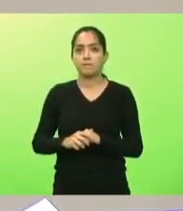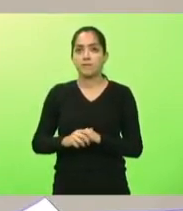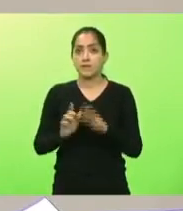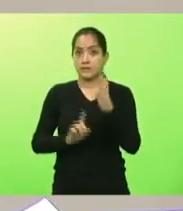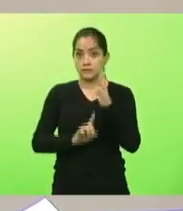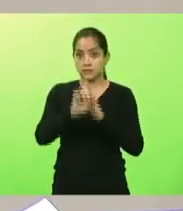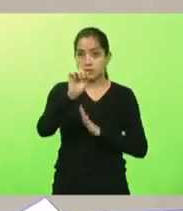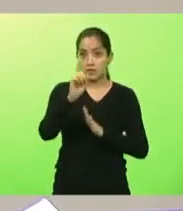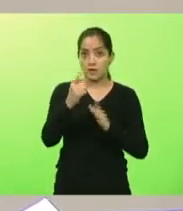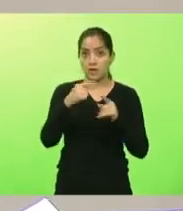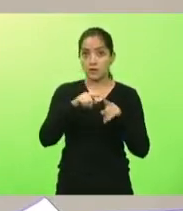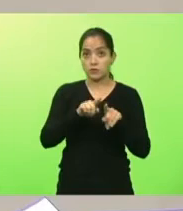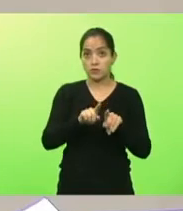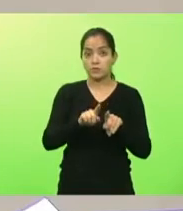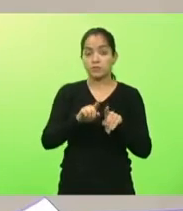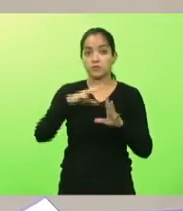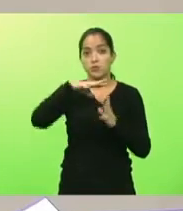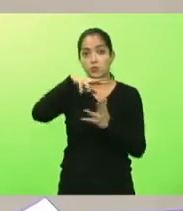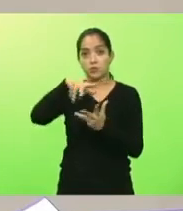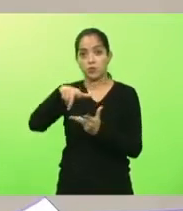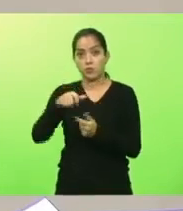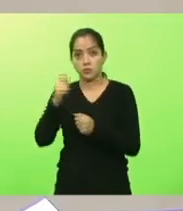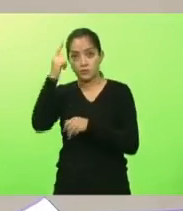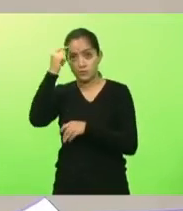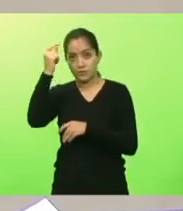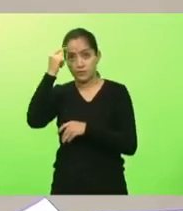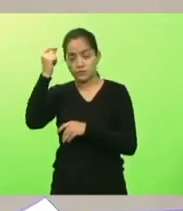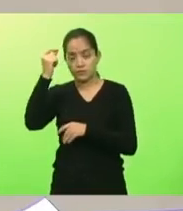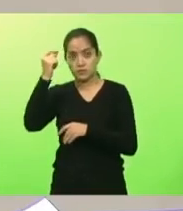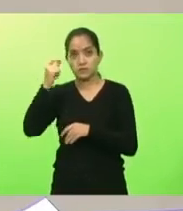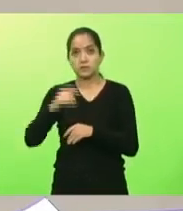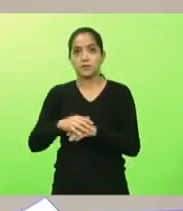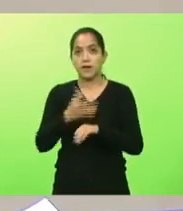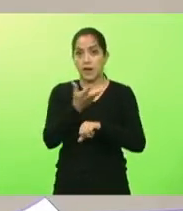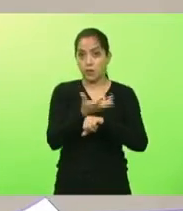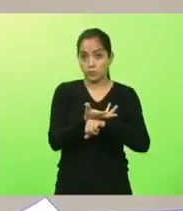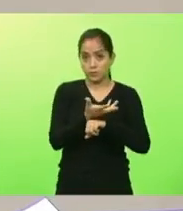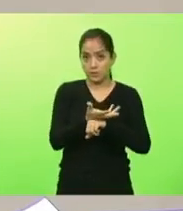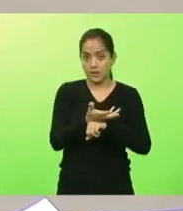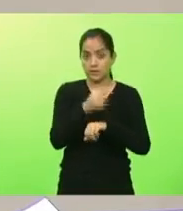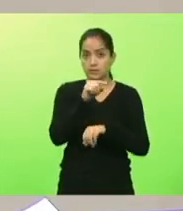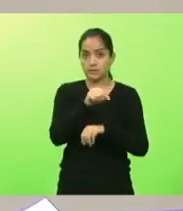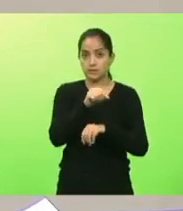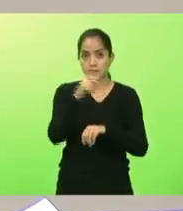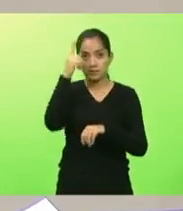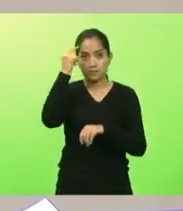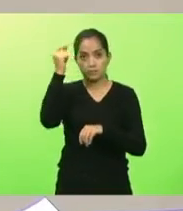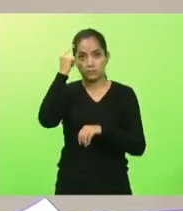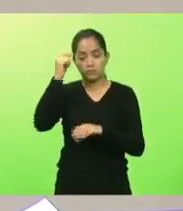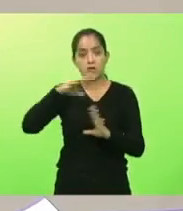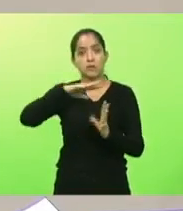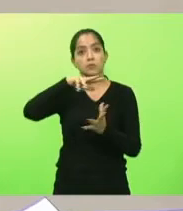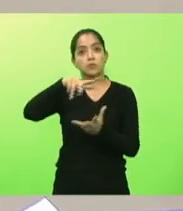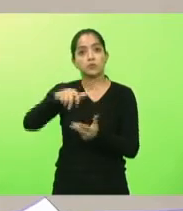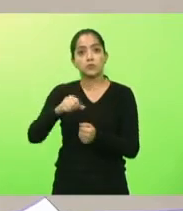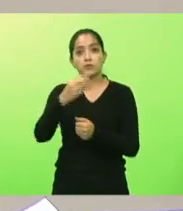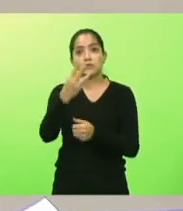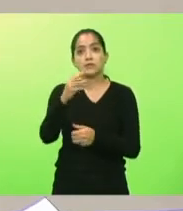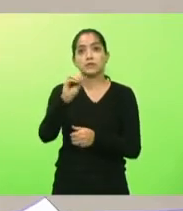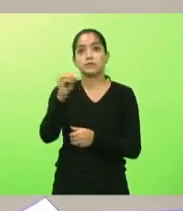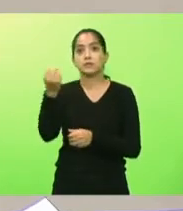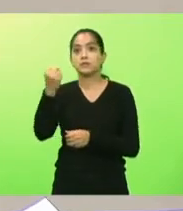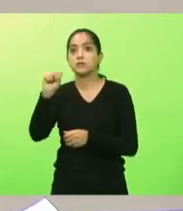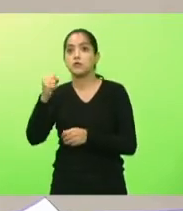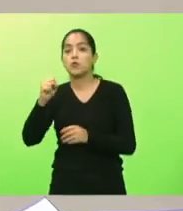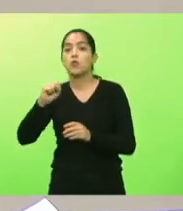à World University Ranking. A UDESC figura neste ranking mundial dentre 308 universidades